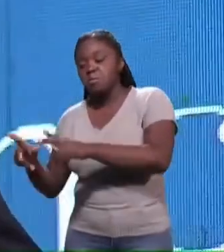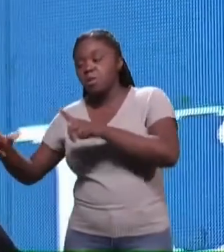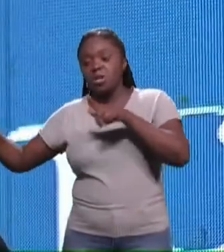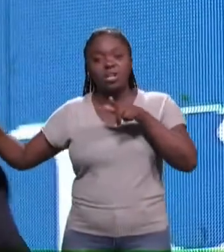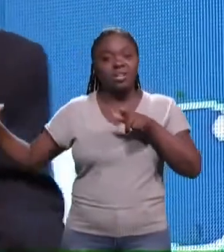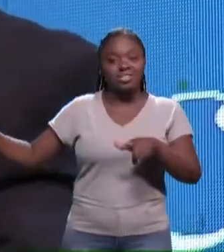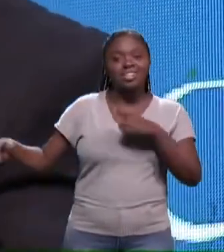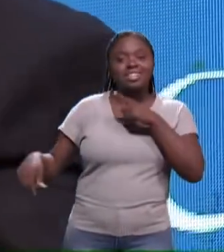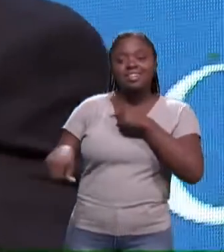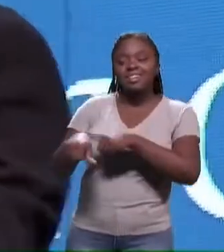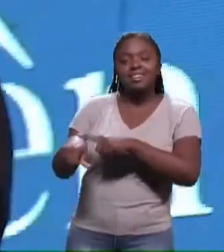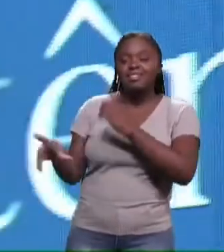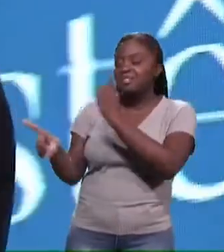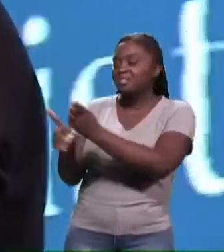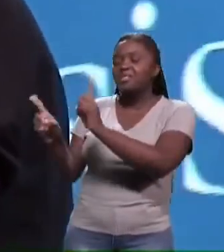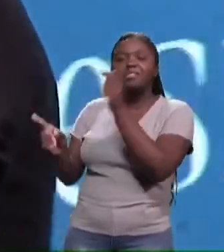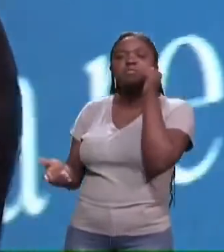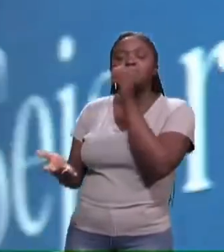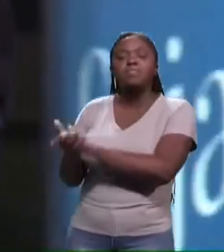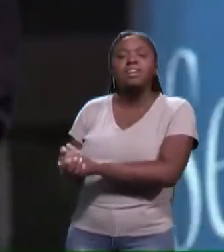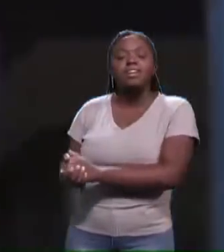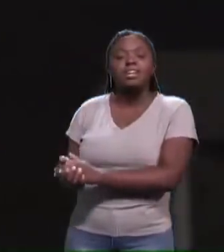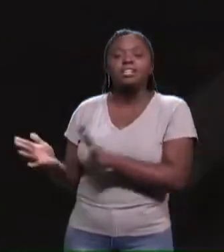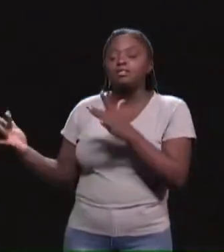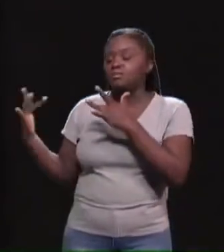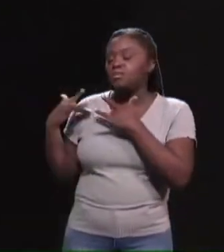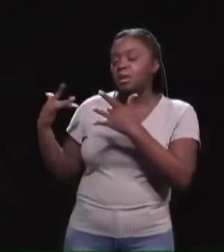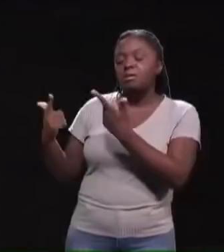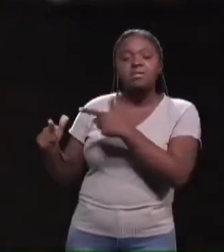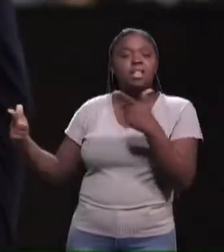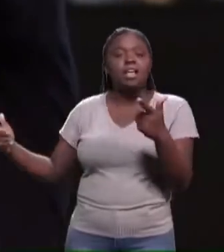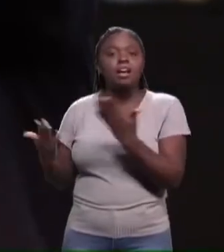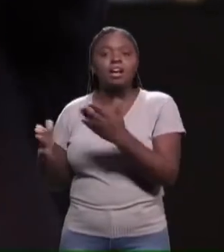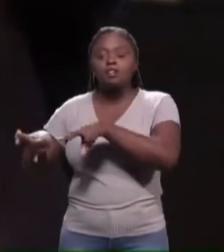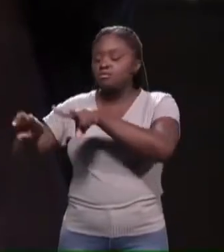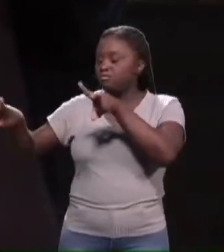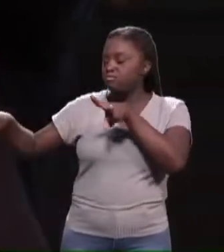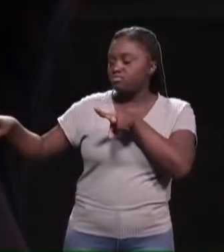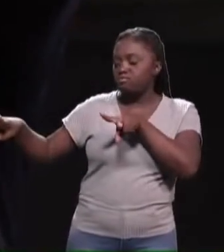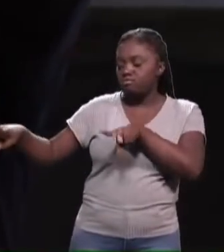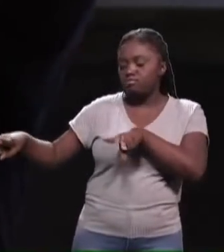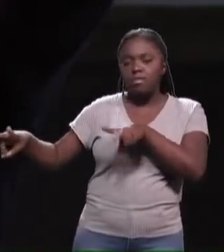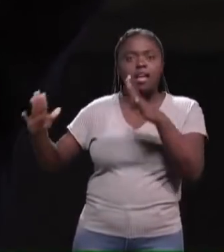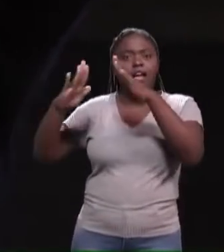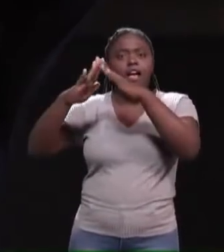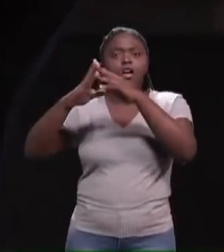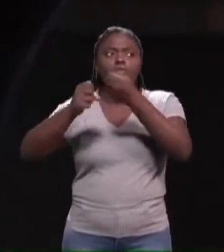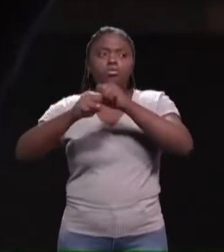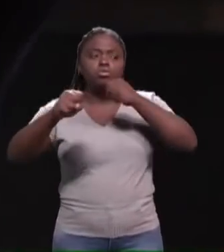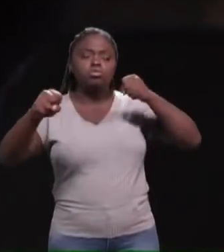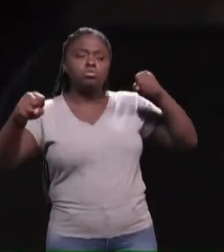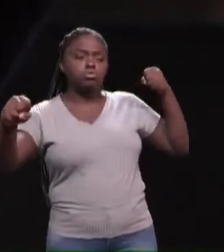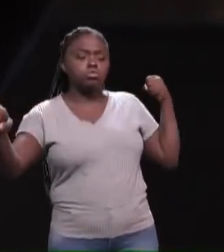eu não encontro a minha mulher na minha cama. A gente não se toca mais. A gente ficou distante, a nossa casa é gigante. Um irmão